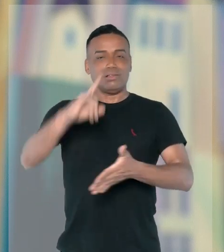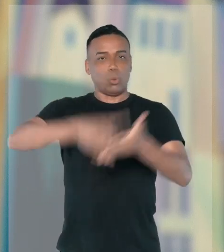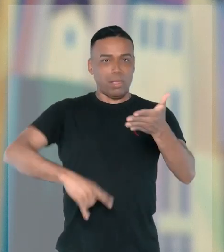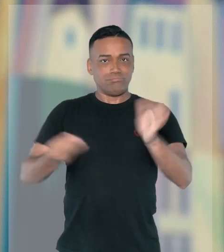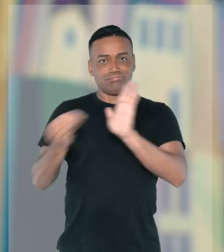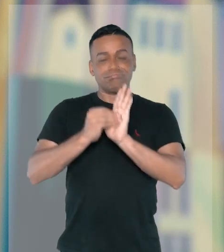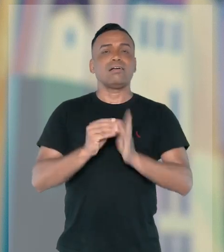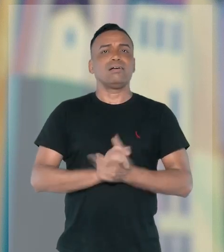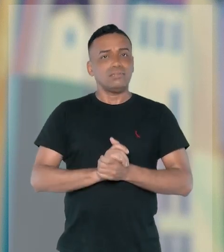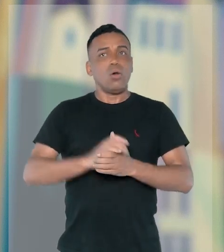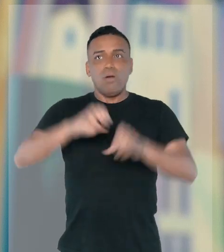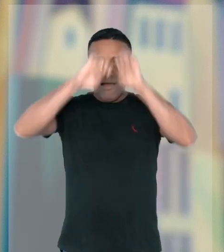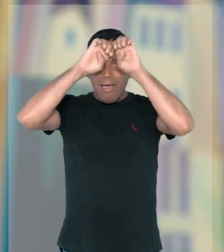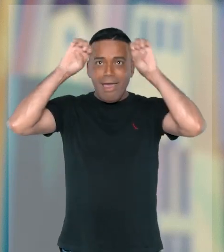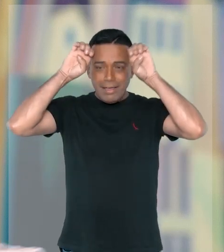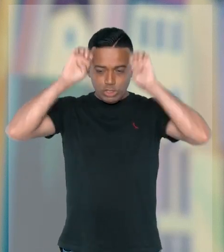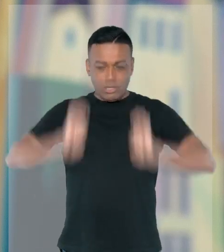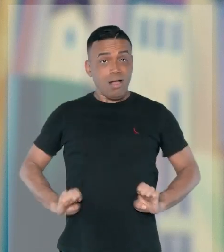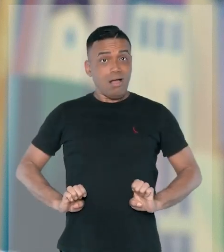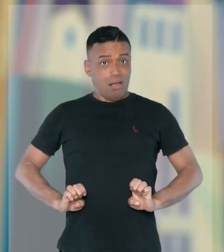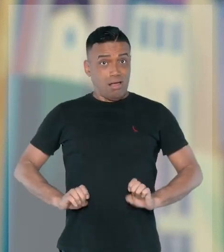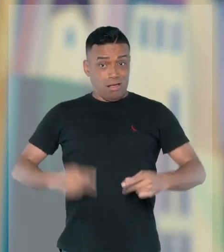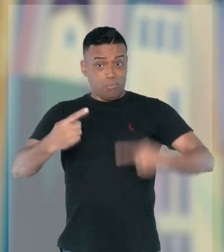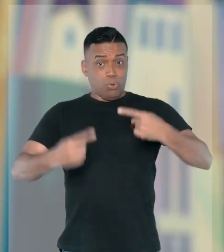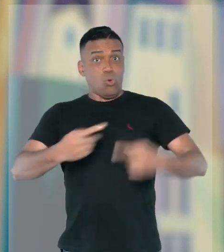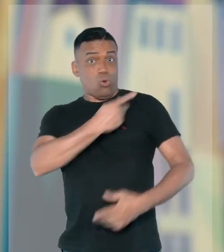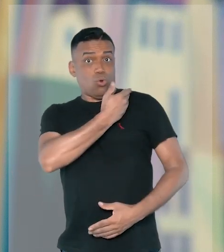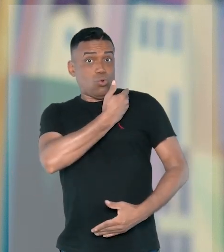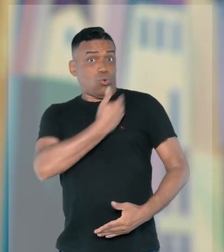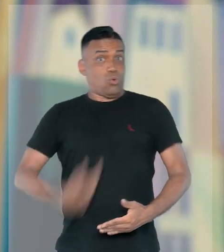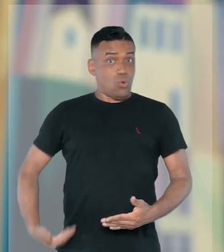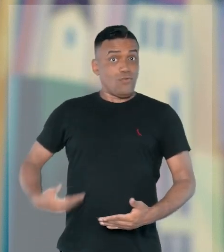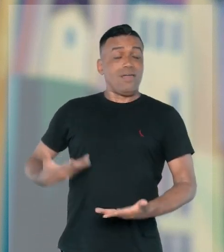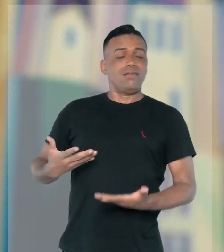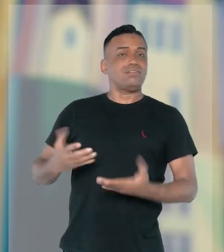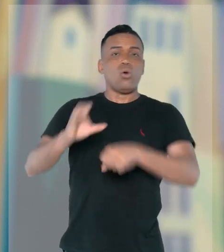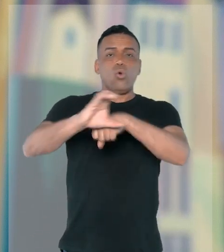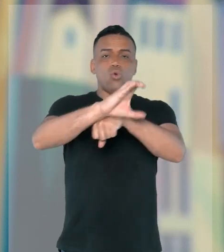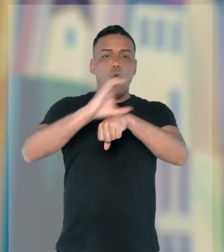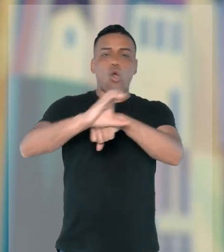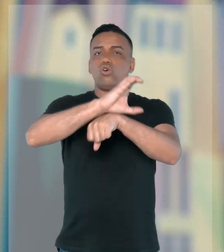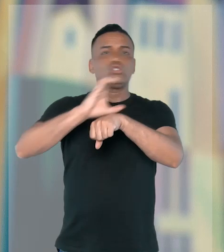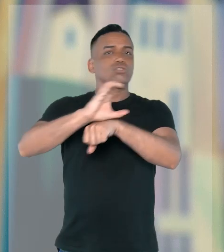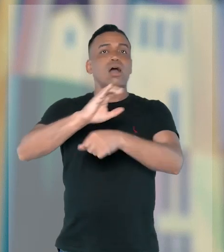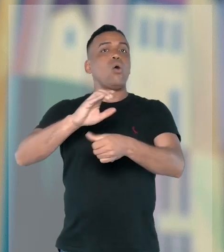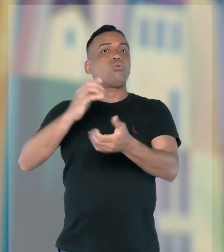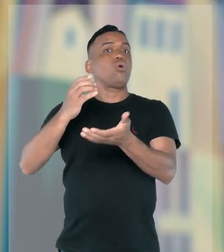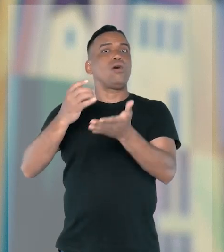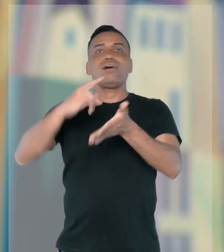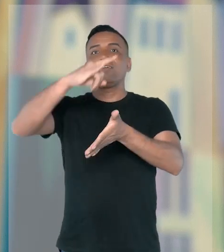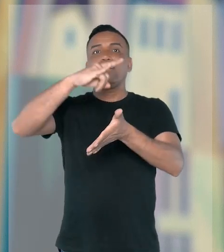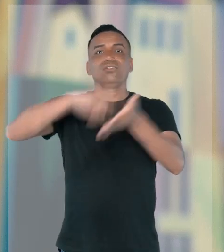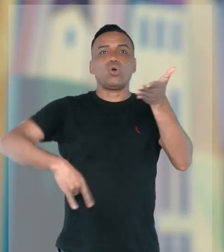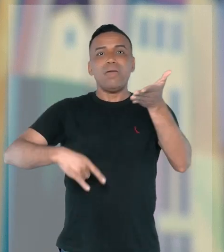caráter da ética pública, vários estados têm colocado em suas constituições nacionais